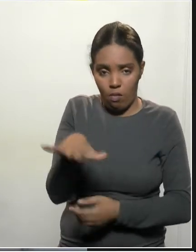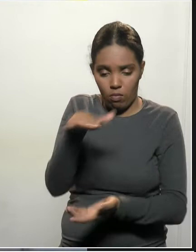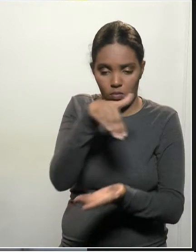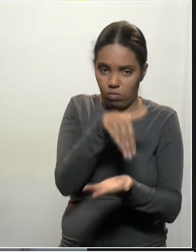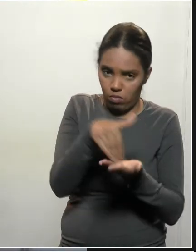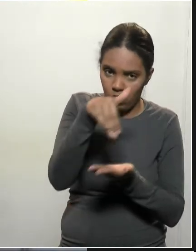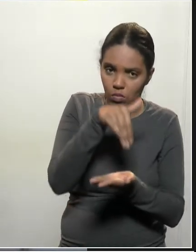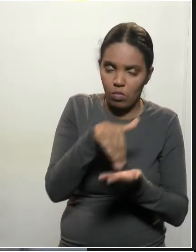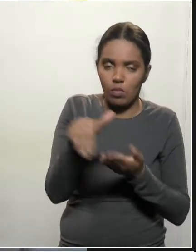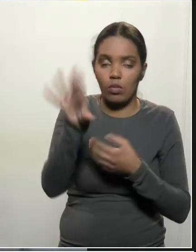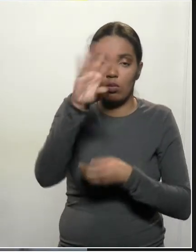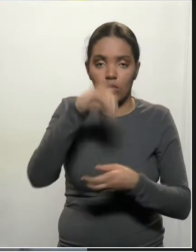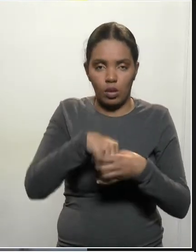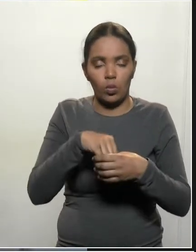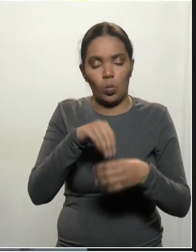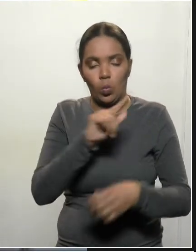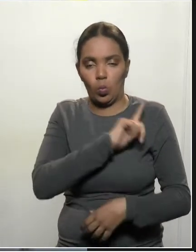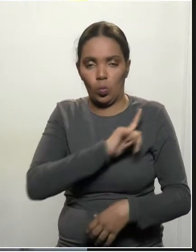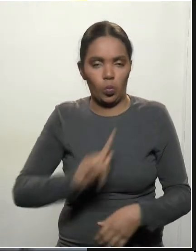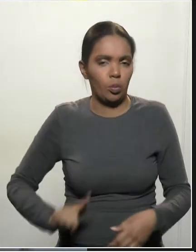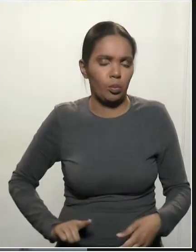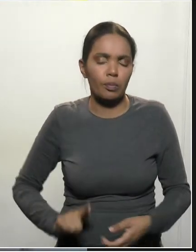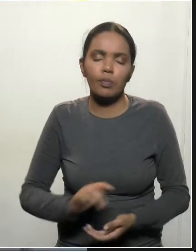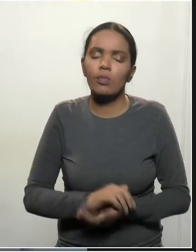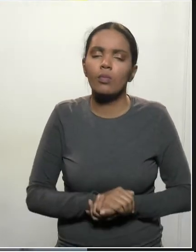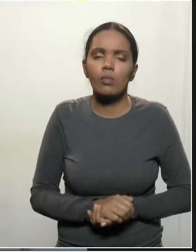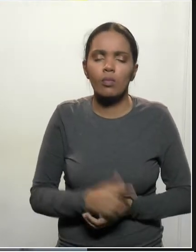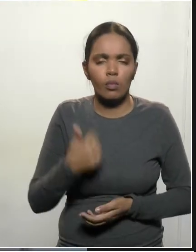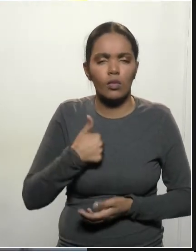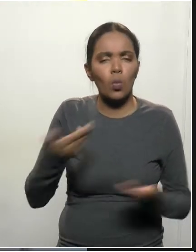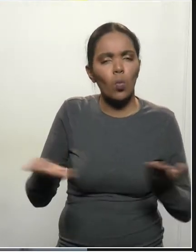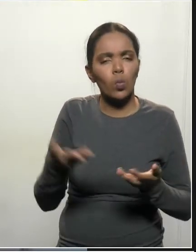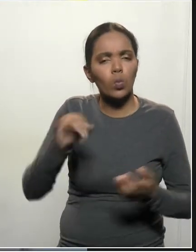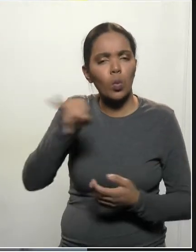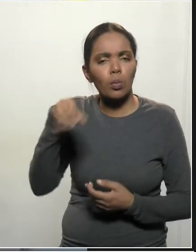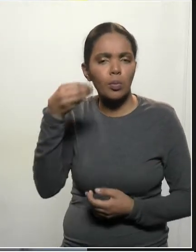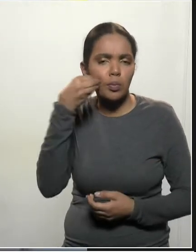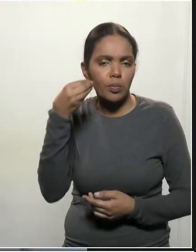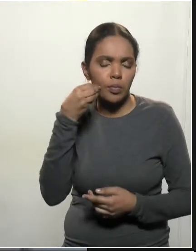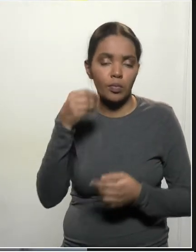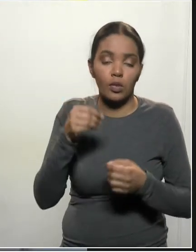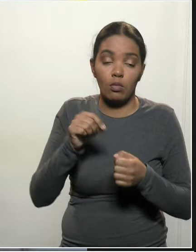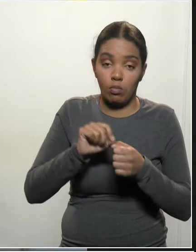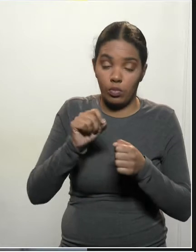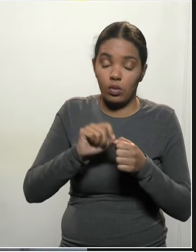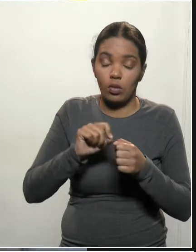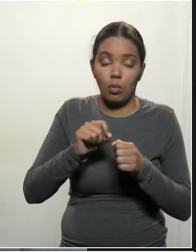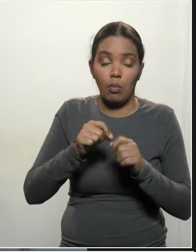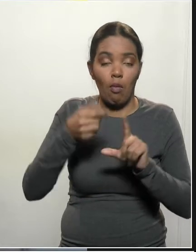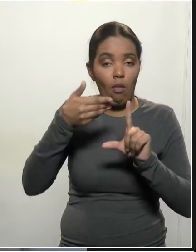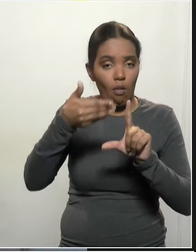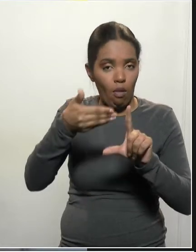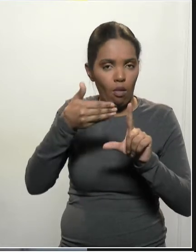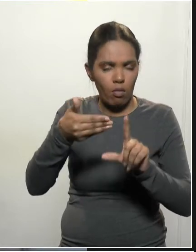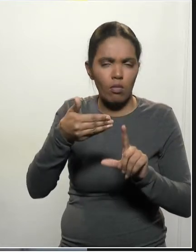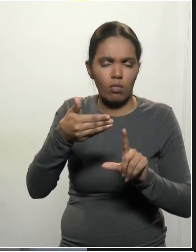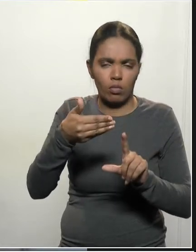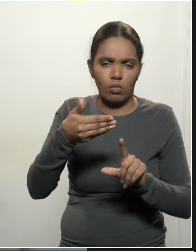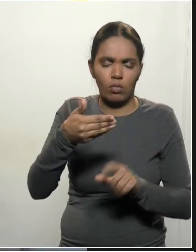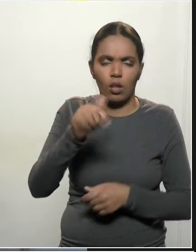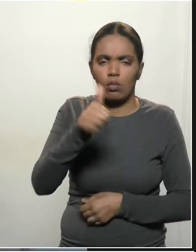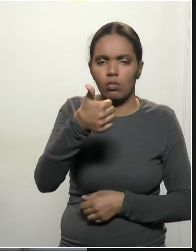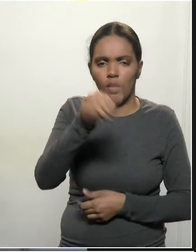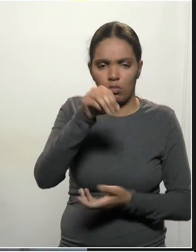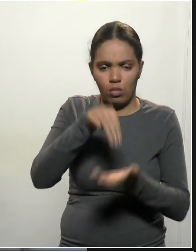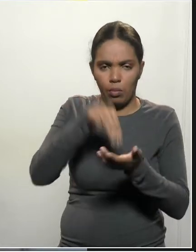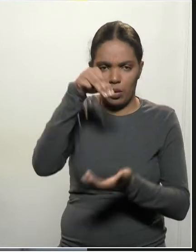secretarias dentro do governo, né? Tive hoje a oportunidade de fazer às 10 horas uma live com o presidente da